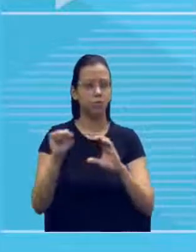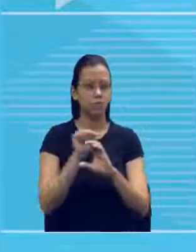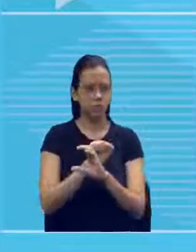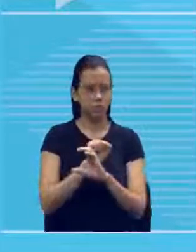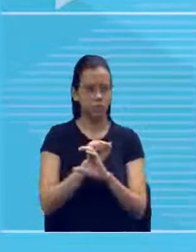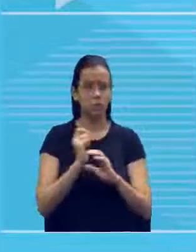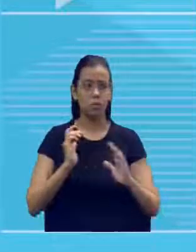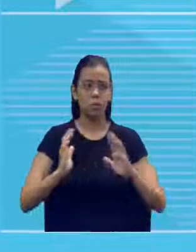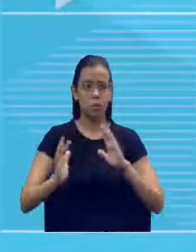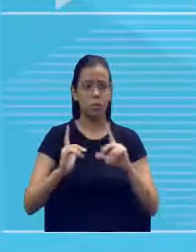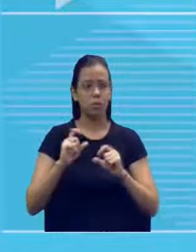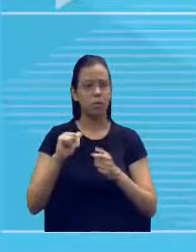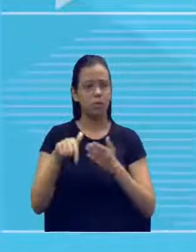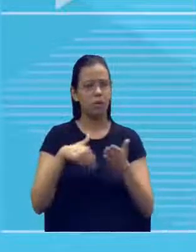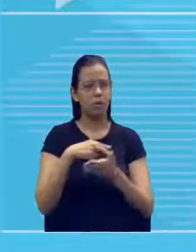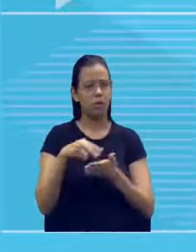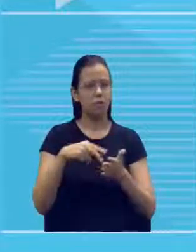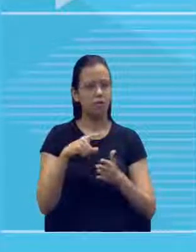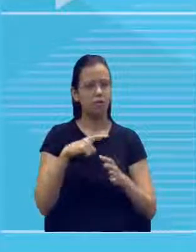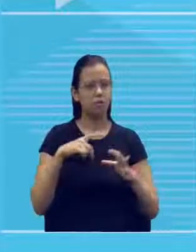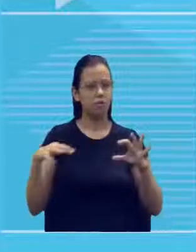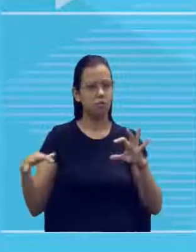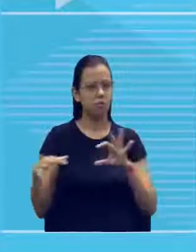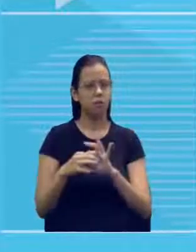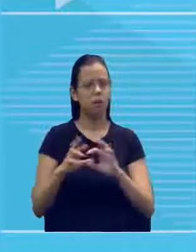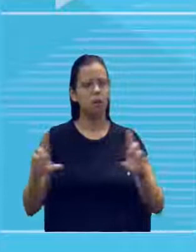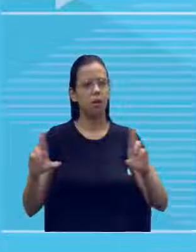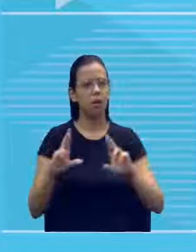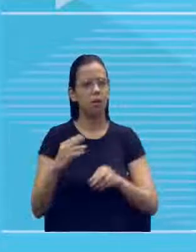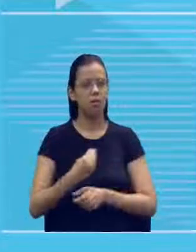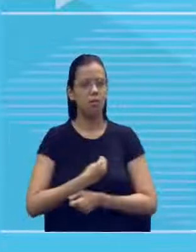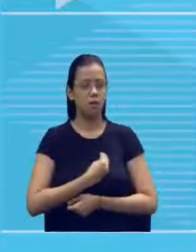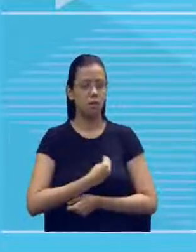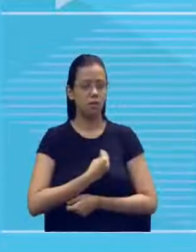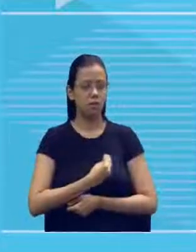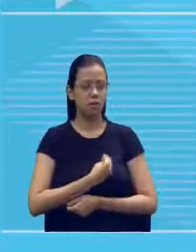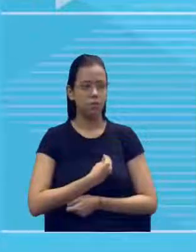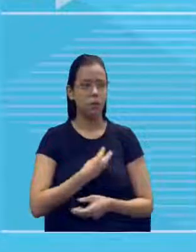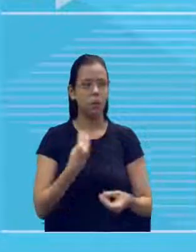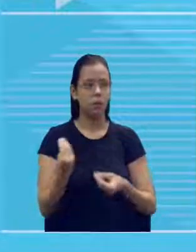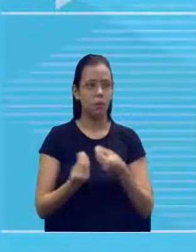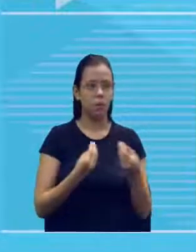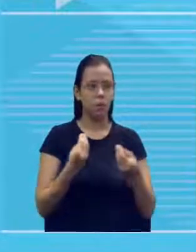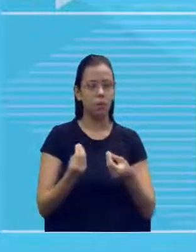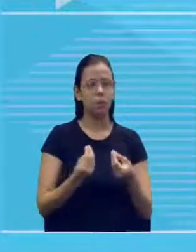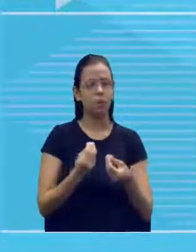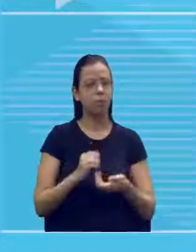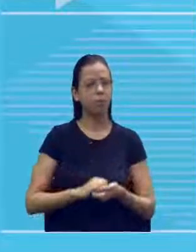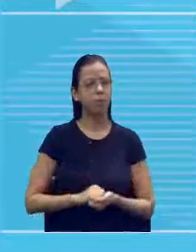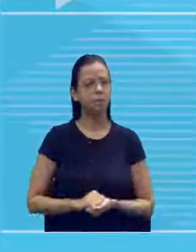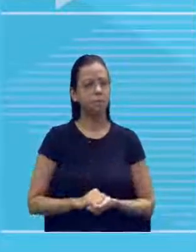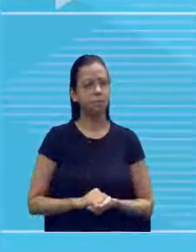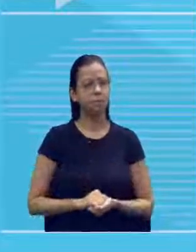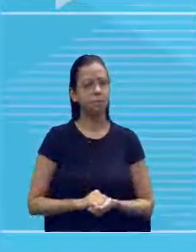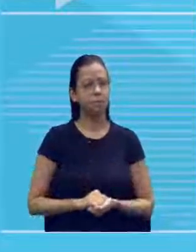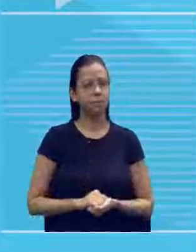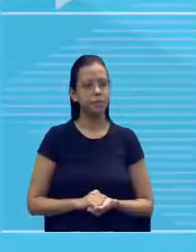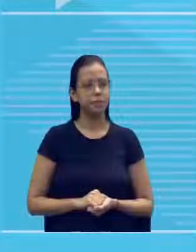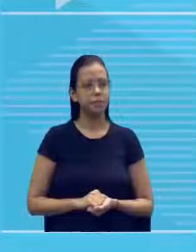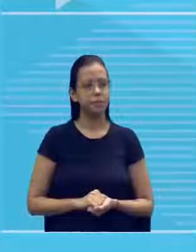a dança estava diretamente relacionada à sobrevivência, no sentido de que os